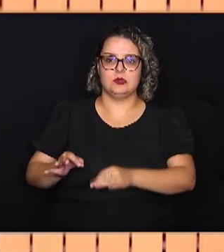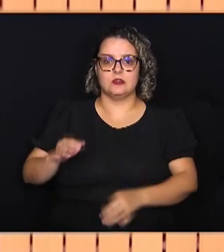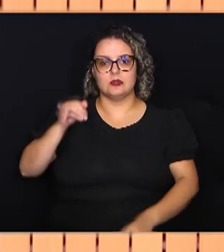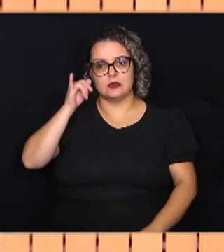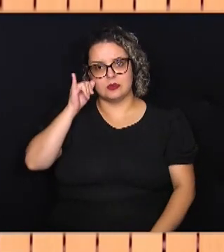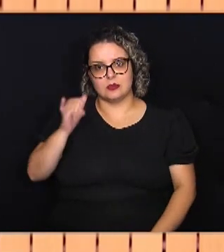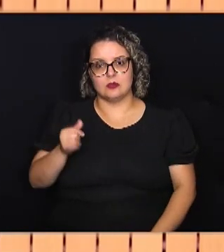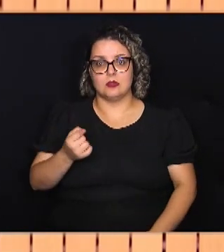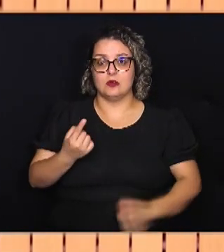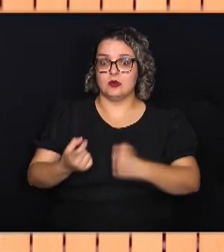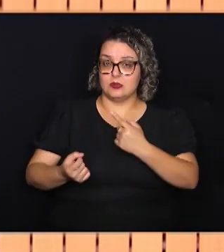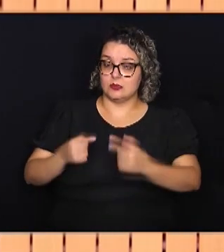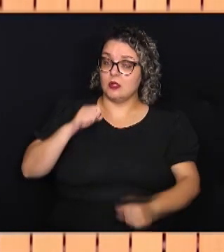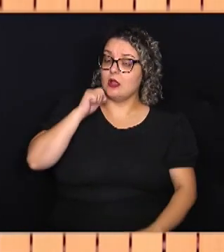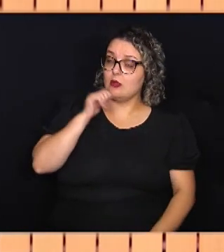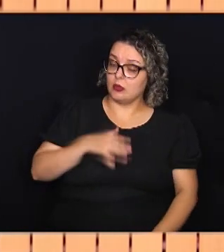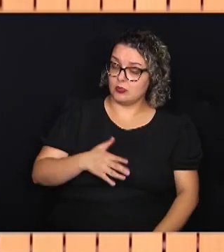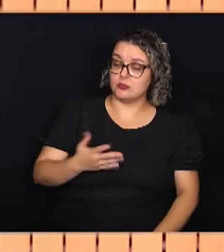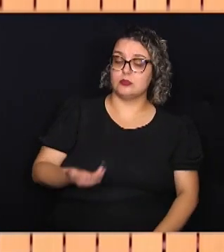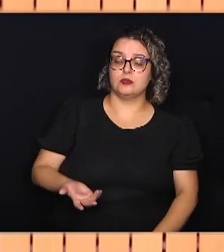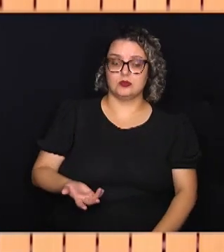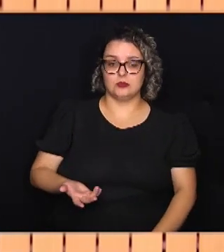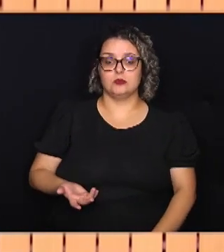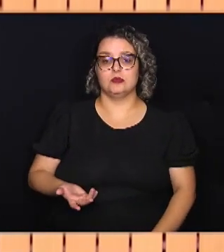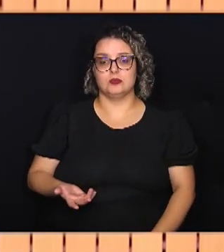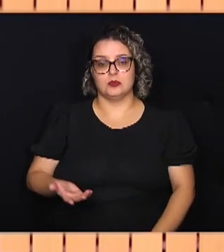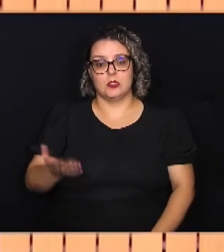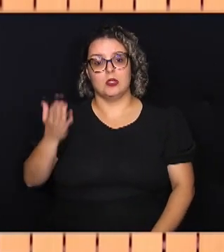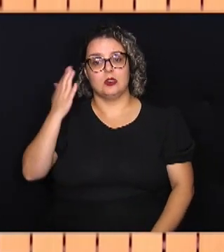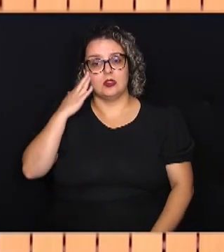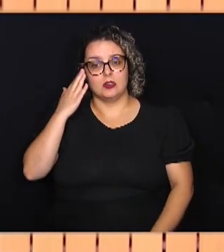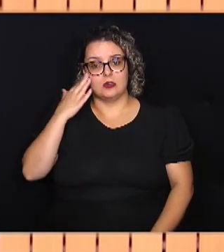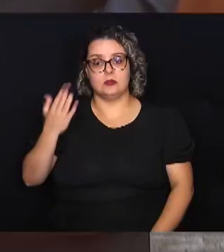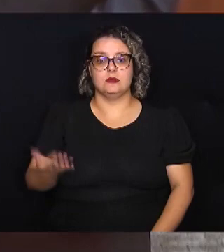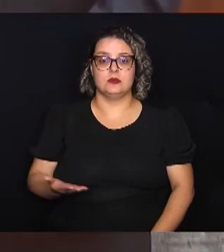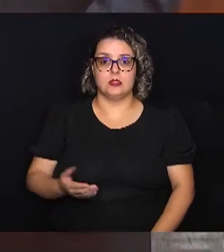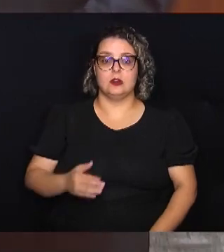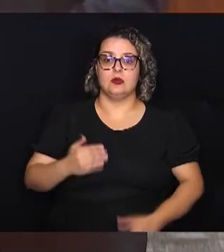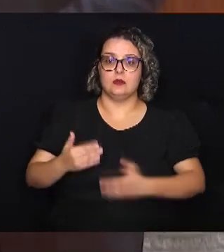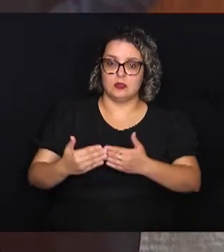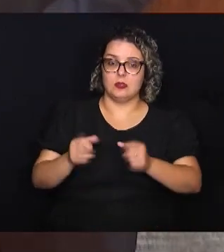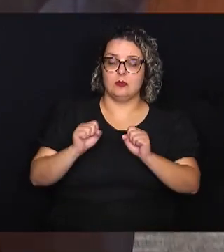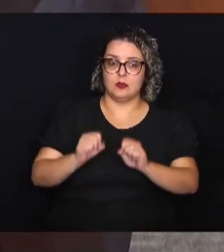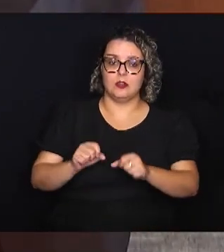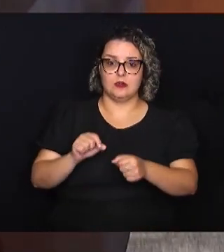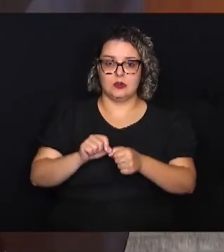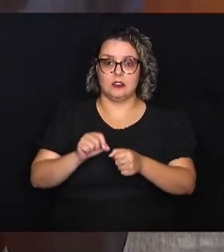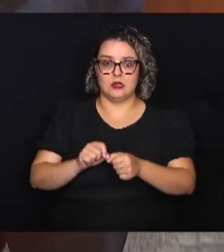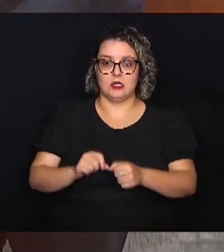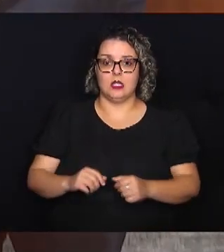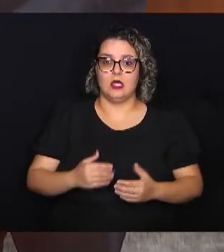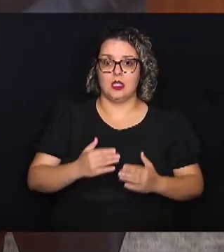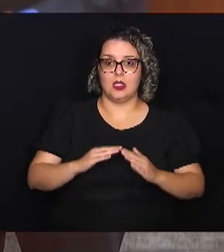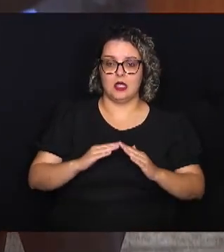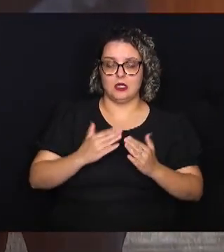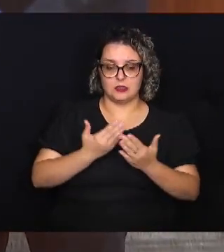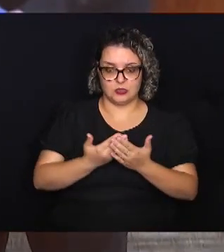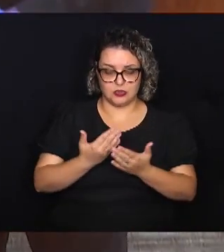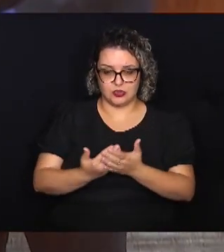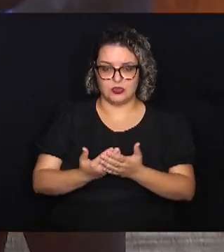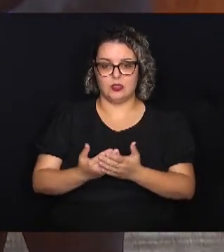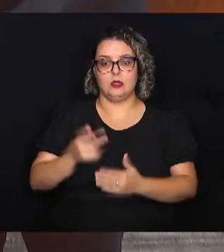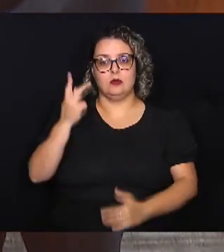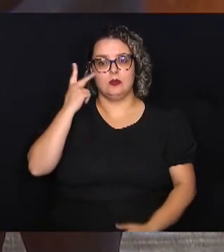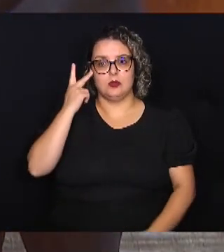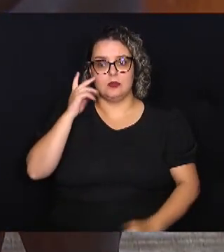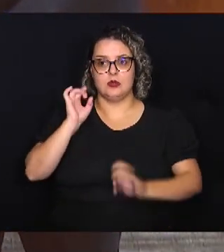alguns abusos e distorções que sei que um processo pode fazer. A Escola Paulista de Formação e